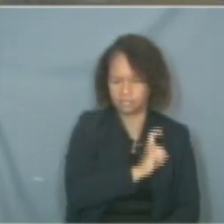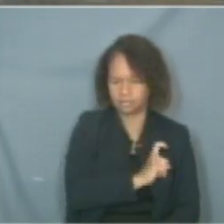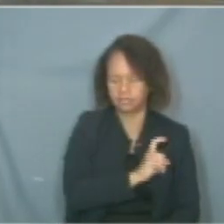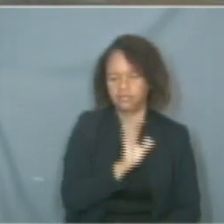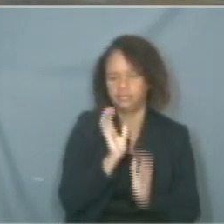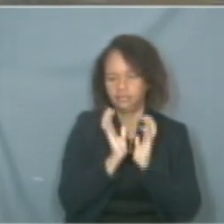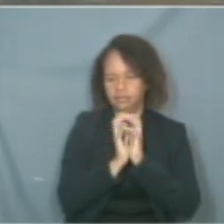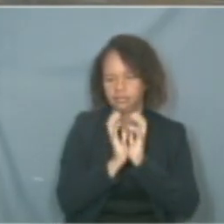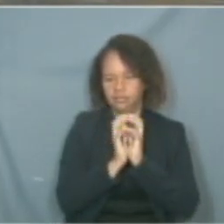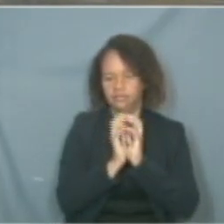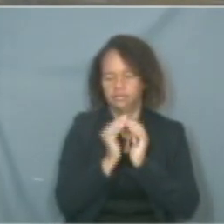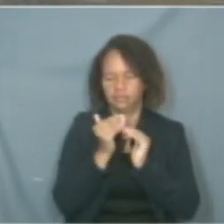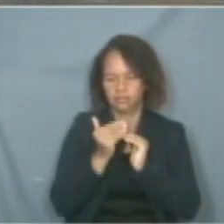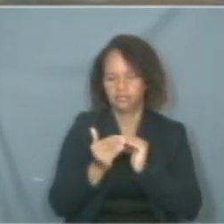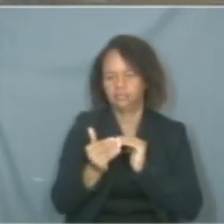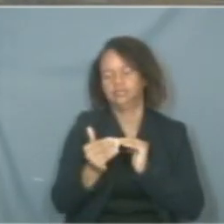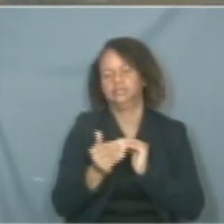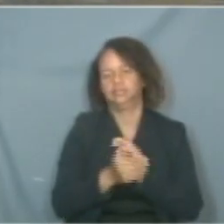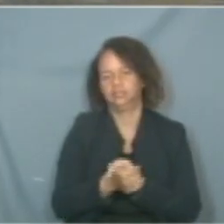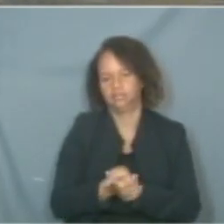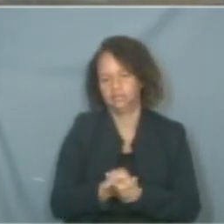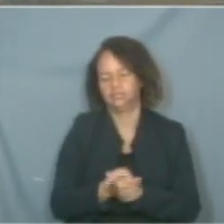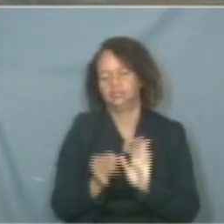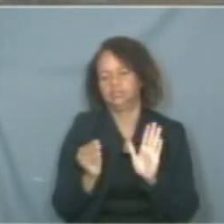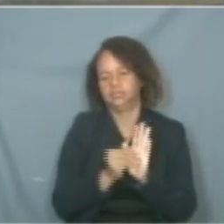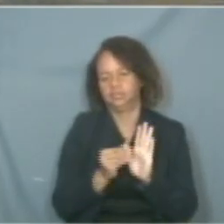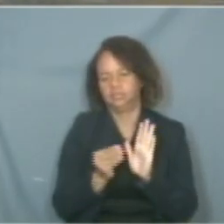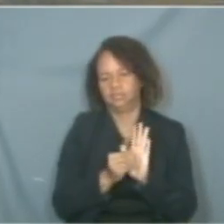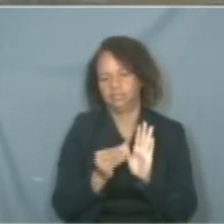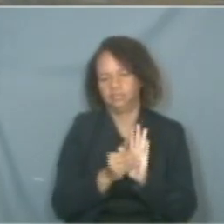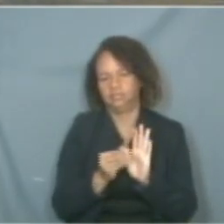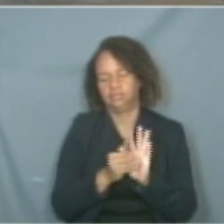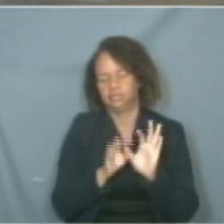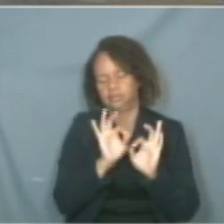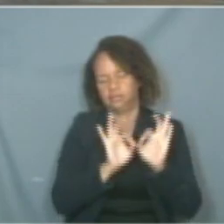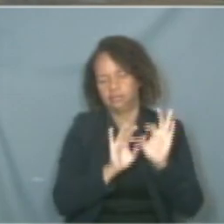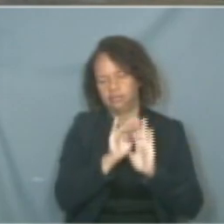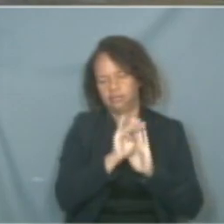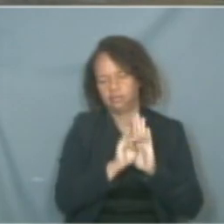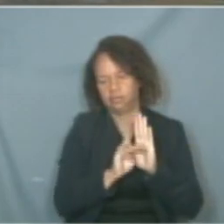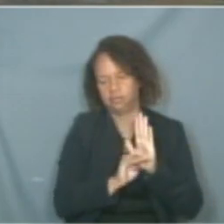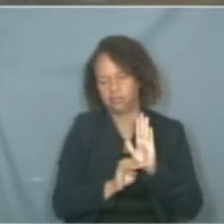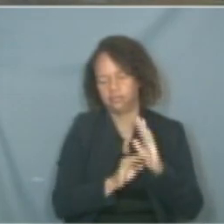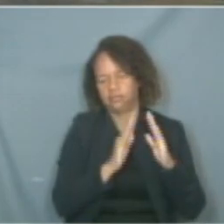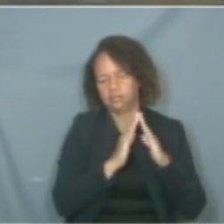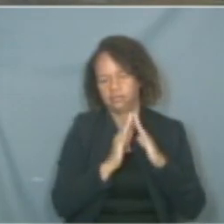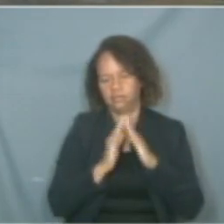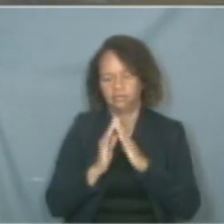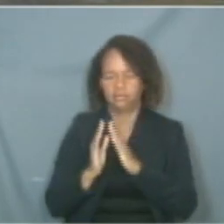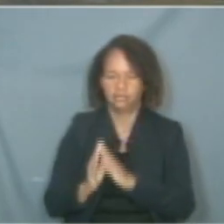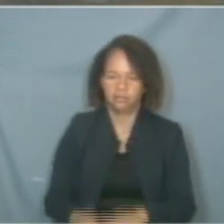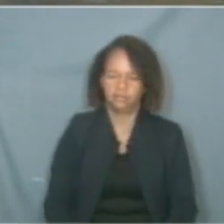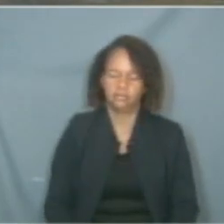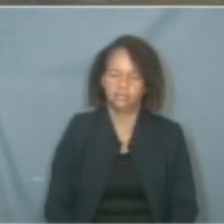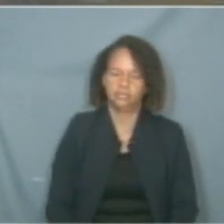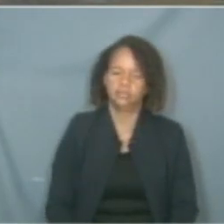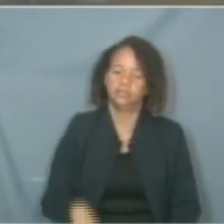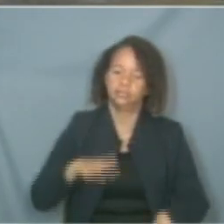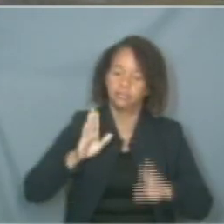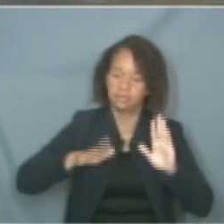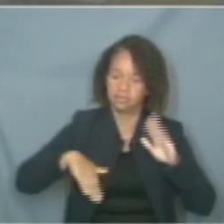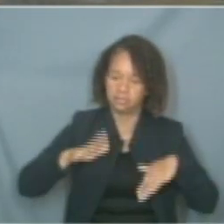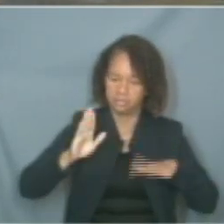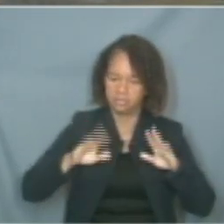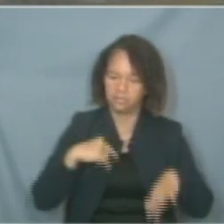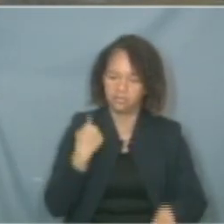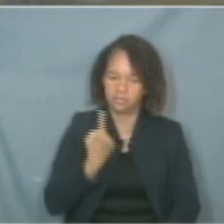que o Recife enfrenta pela falta de planejamento urbano. Muitas das vezes,